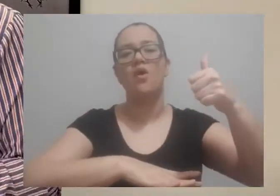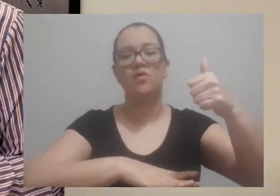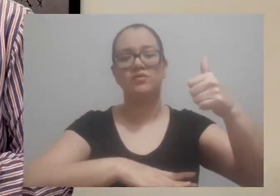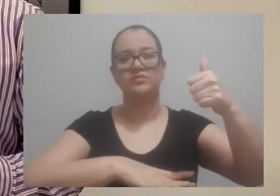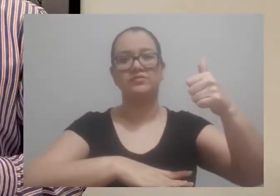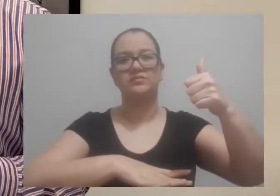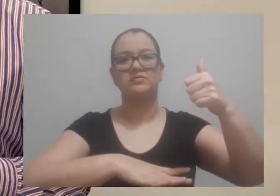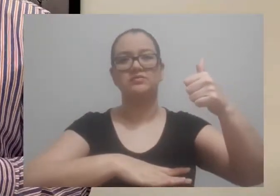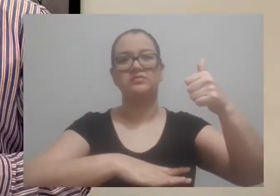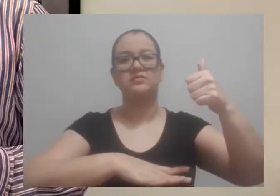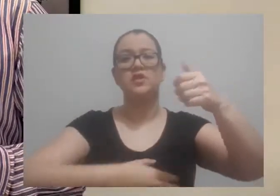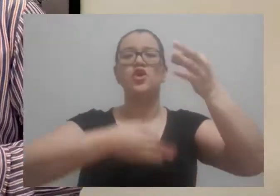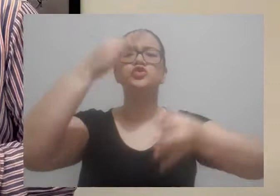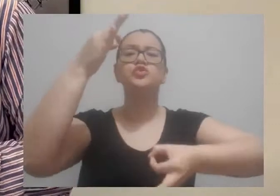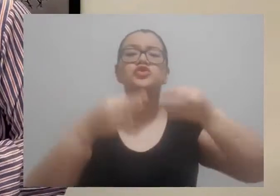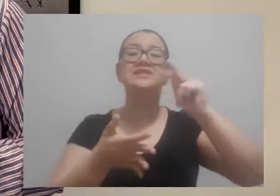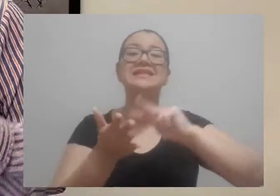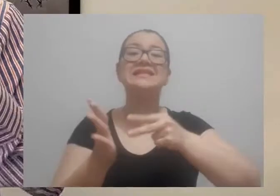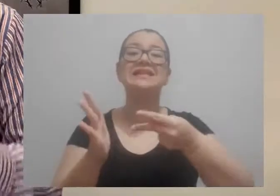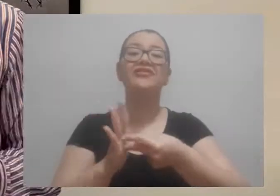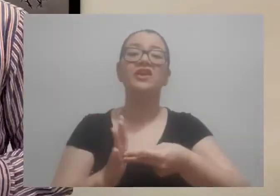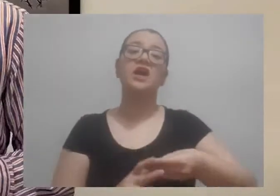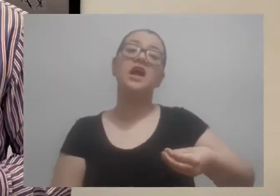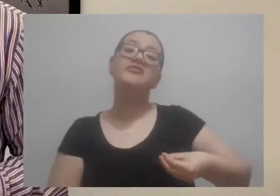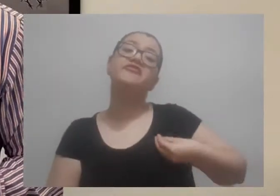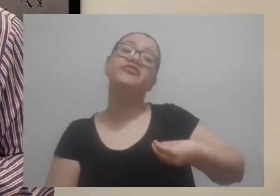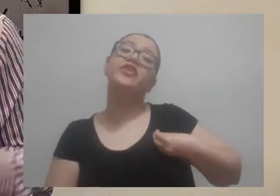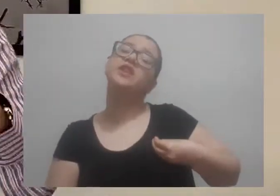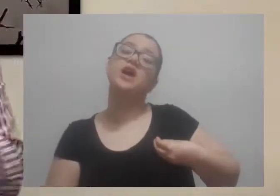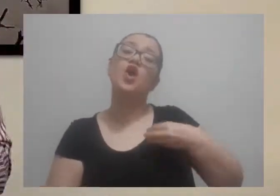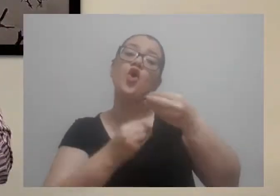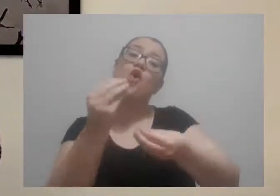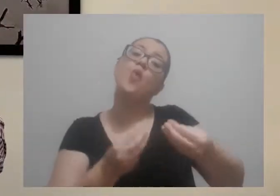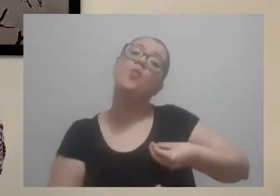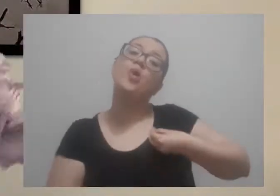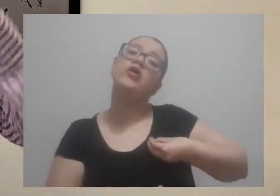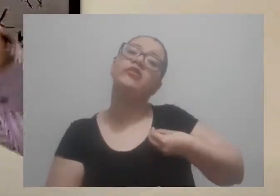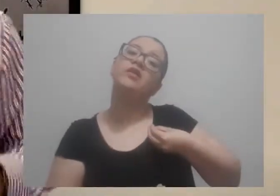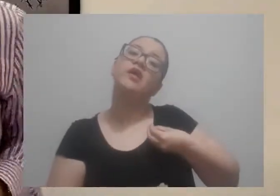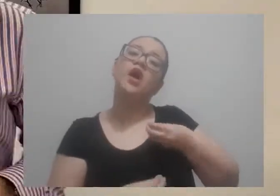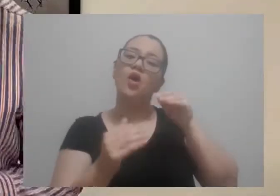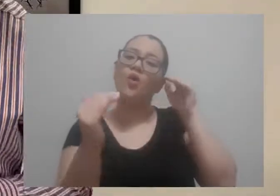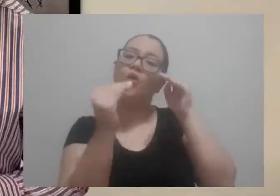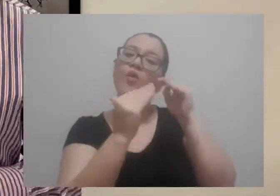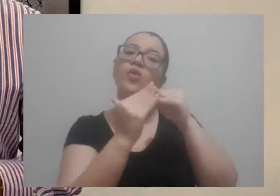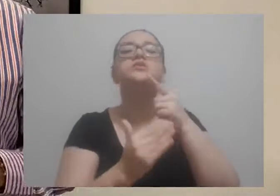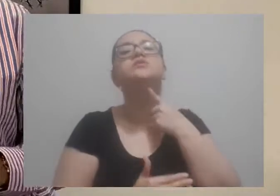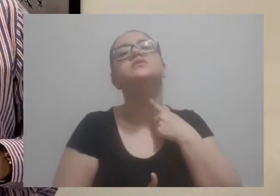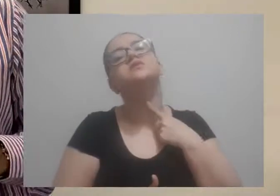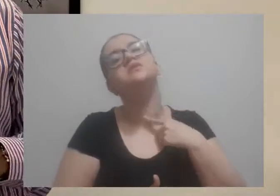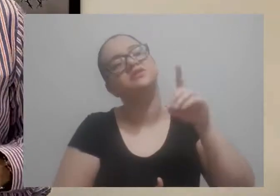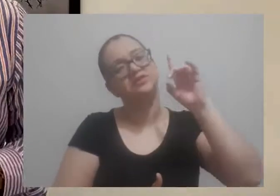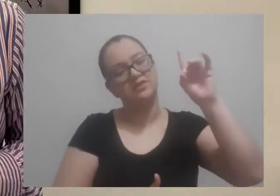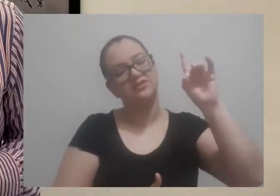vida, alinhado ao modo de vida que Deus estabeleceu. É uma justiça profunda que veio do coração, onde o